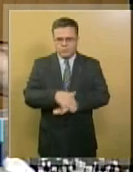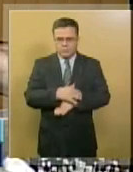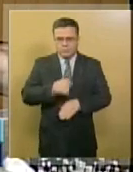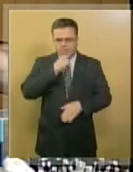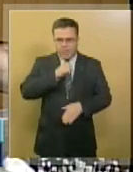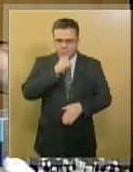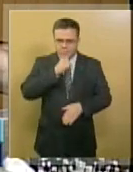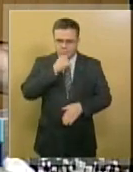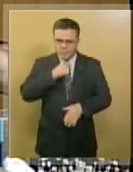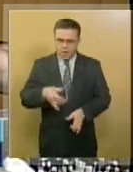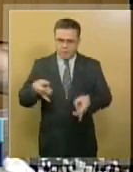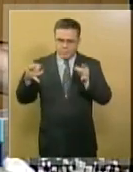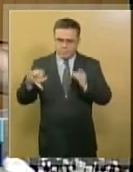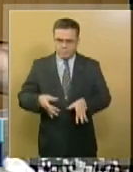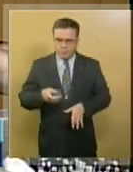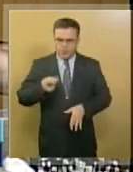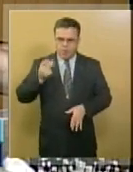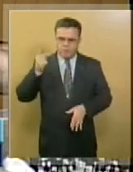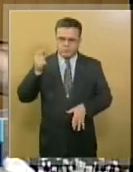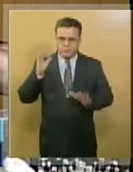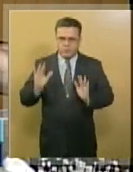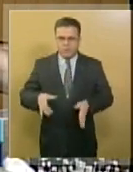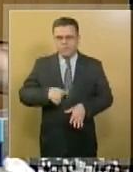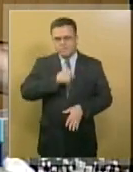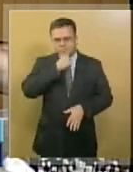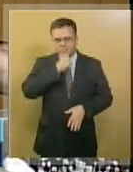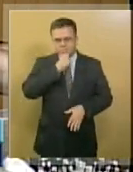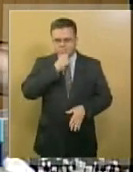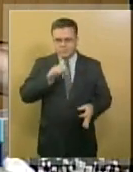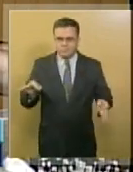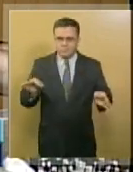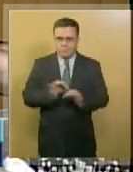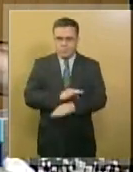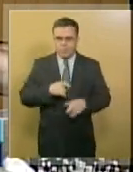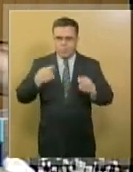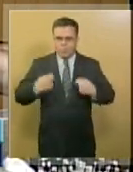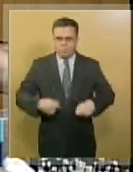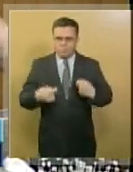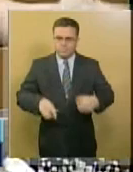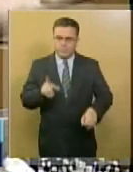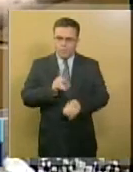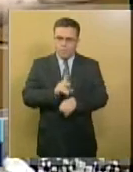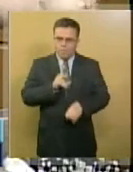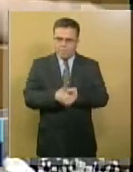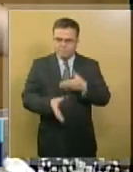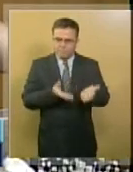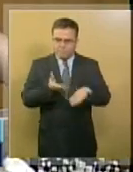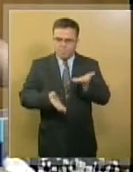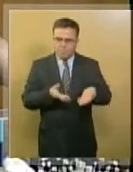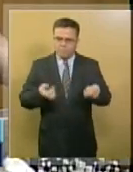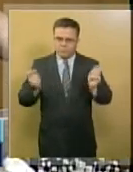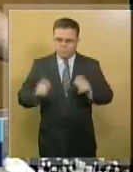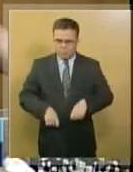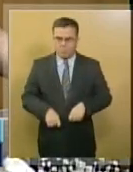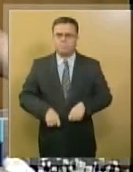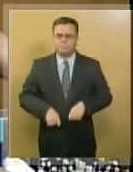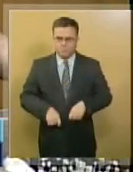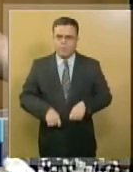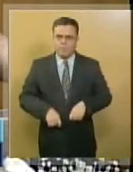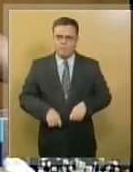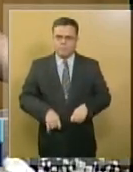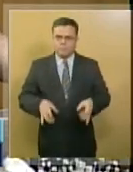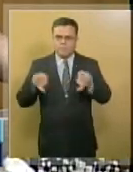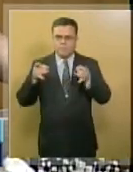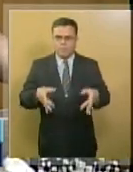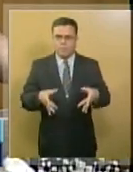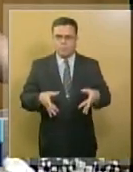velhos, foram abandonados lá depois que já são velhos. No momento que eles estão precisando de mais cuidados e poderiam estar gerando renda, simplesmente eles são